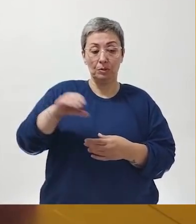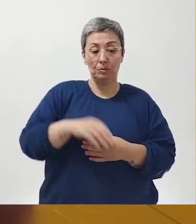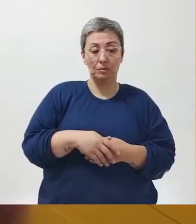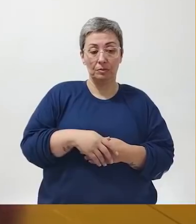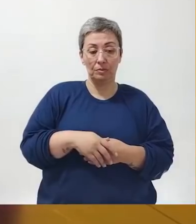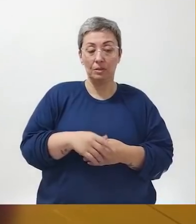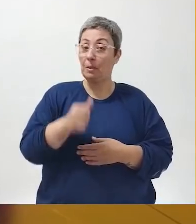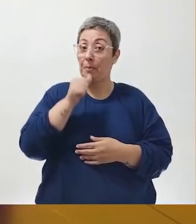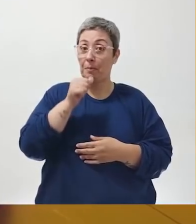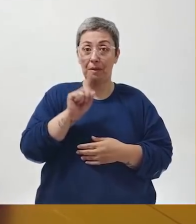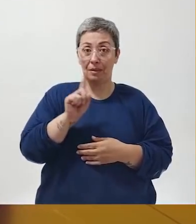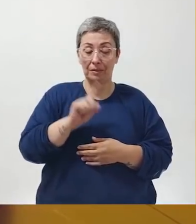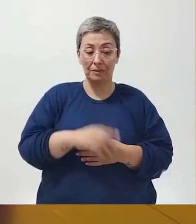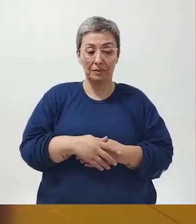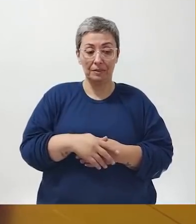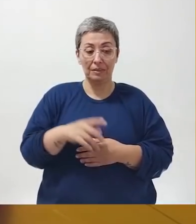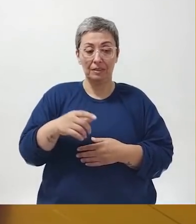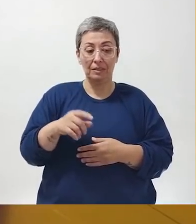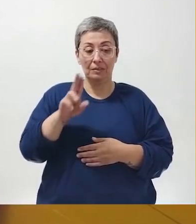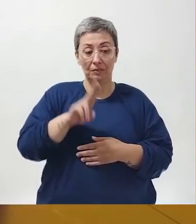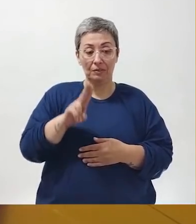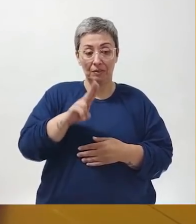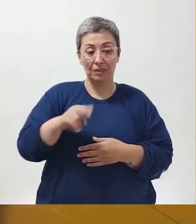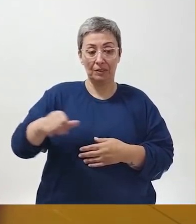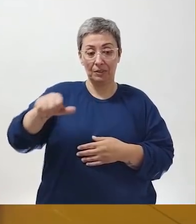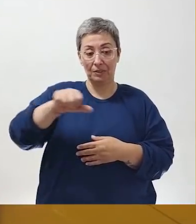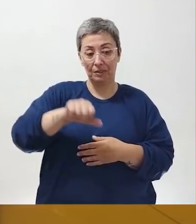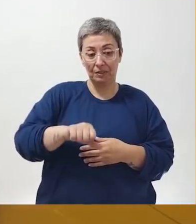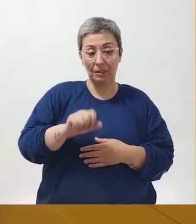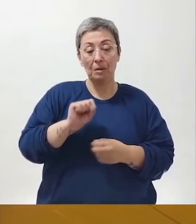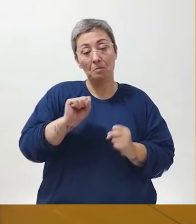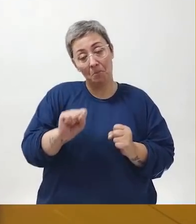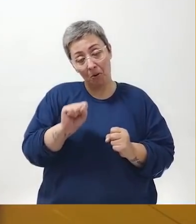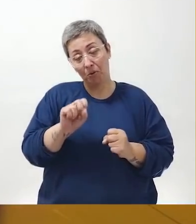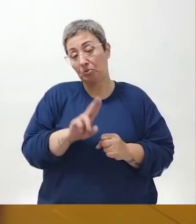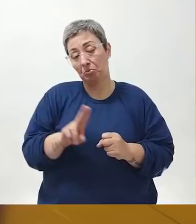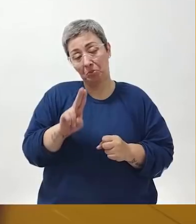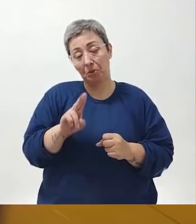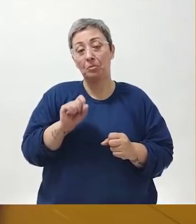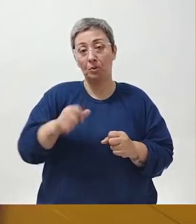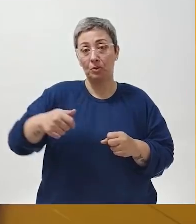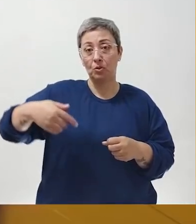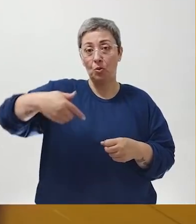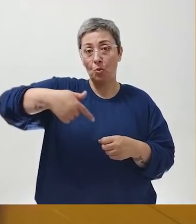muito comuns na linguagem humorística, são muito comuns também quando a gente quer fazer algum tipo de uso